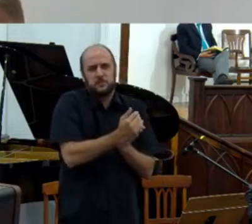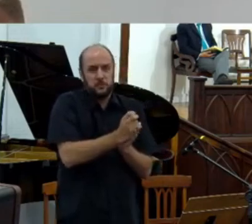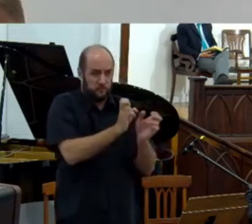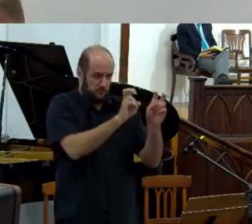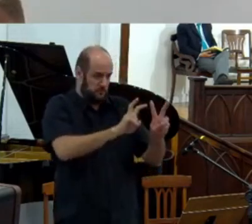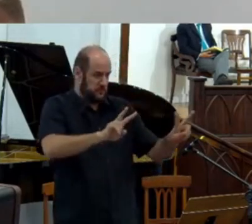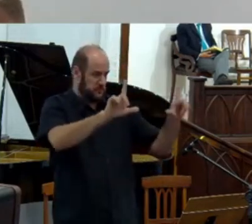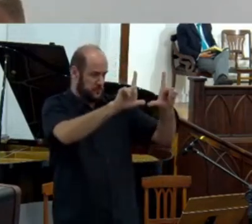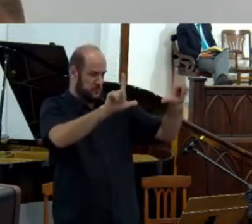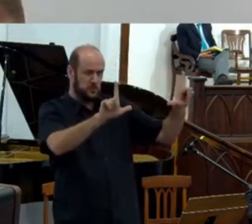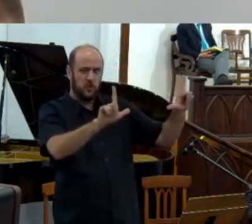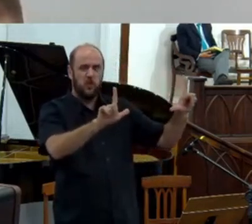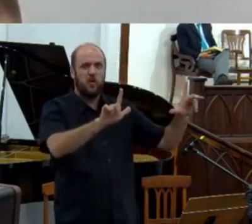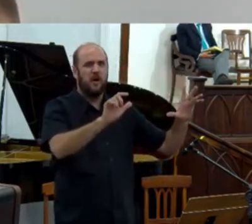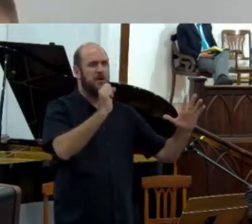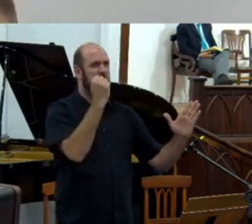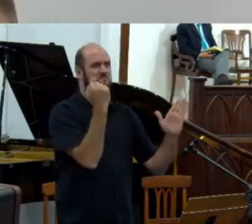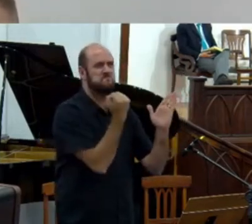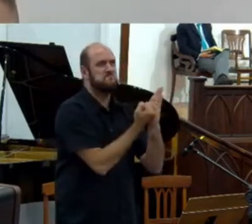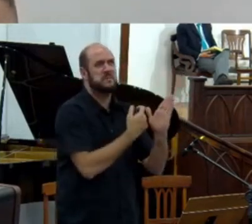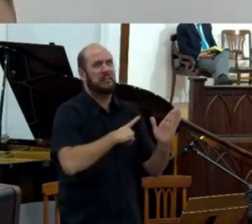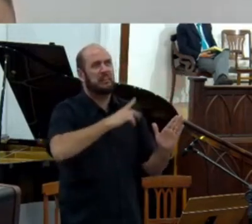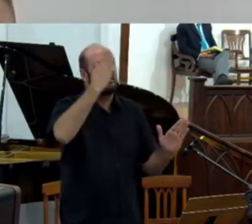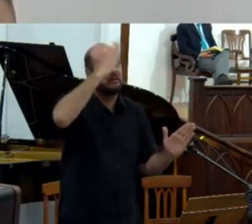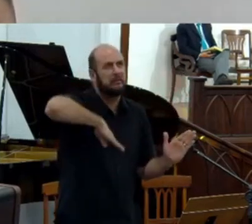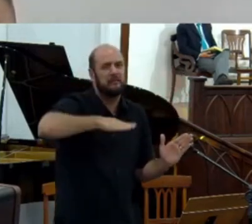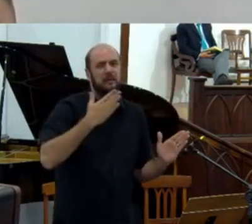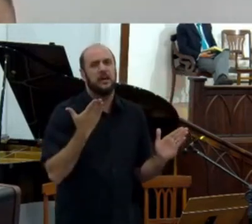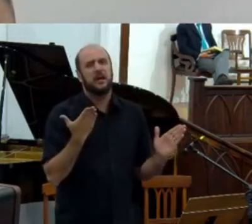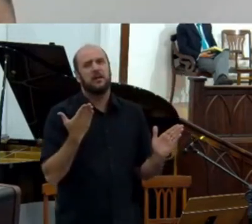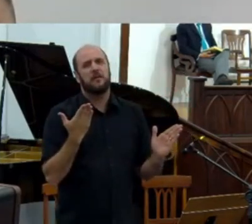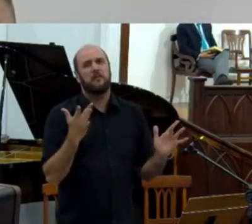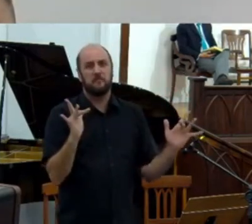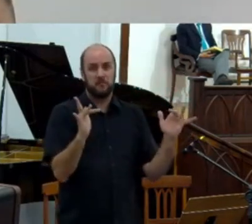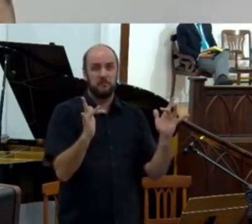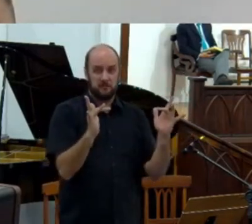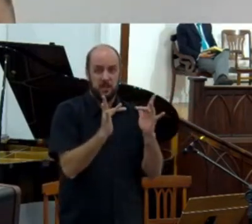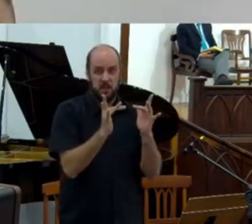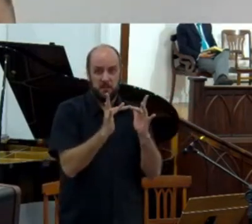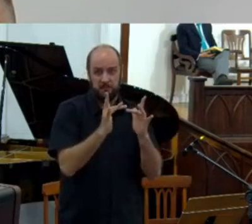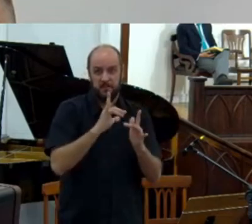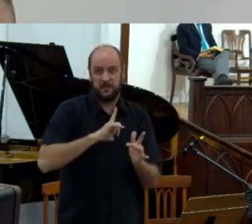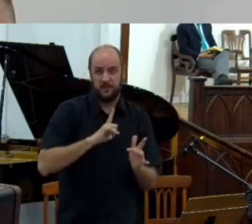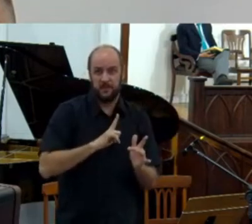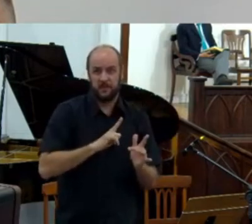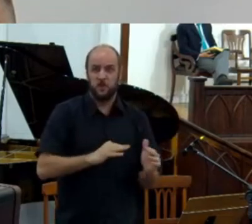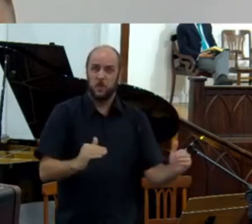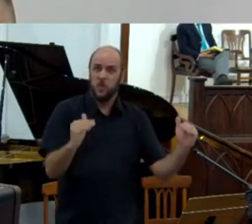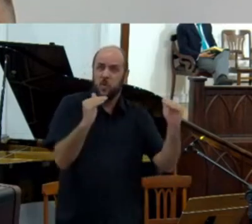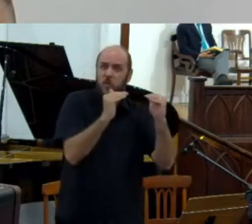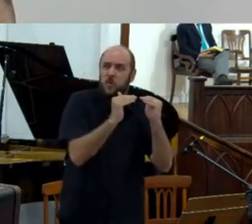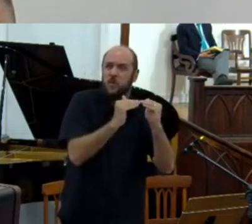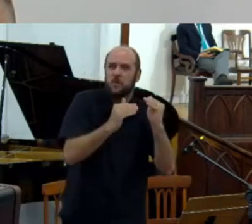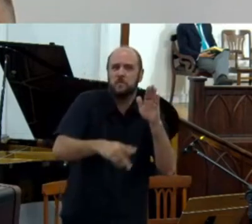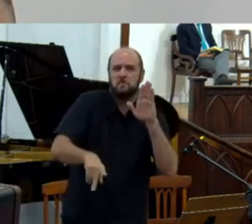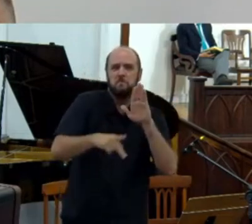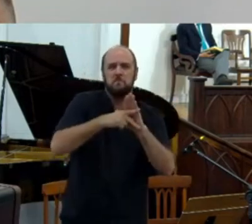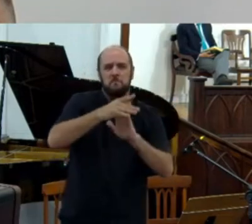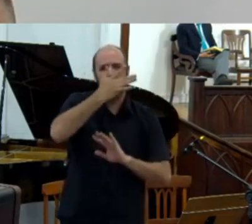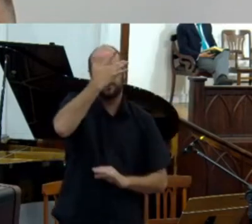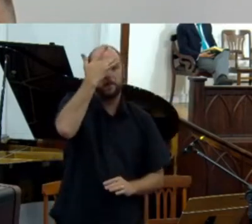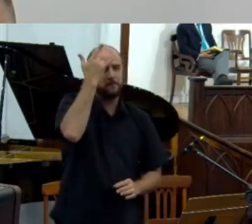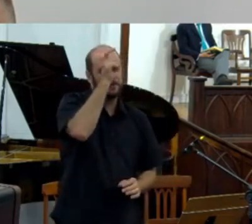desse cenário marcado pela maldade e correlaciona. Tem a ver com o próprio ser